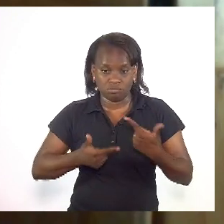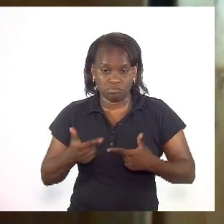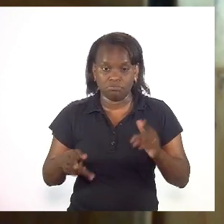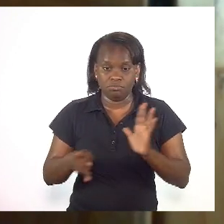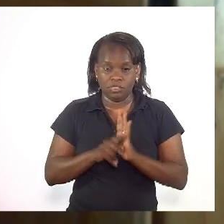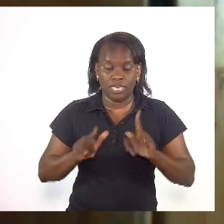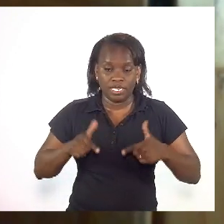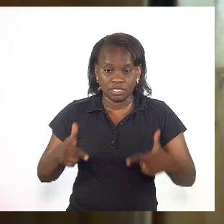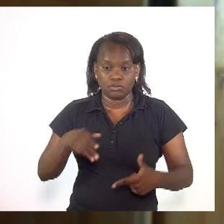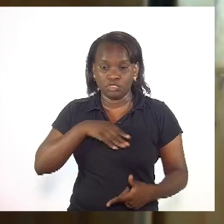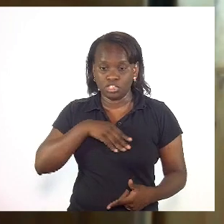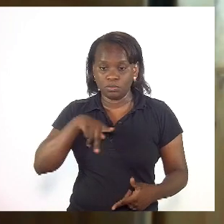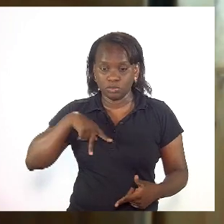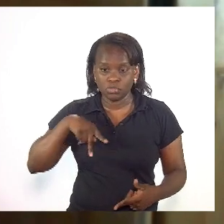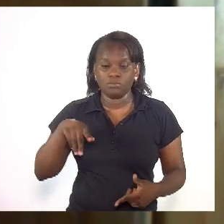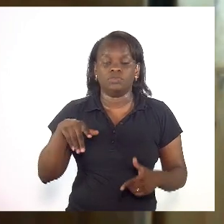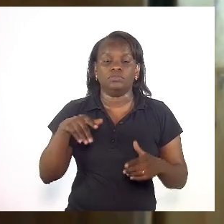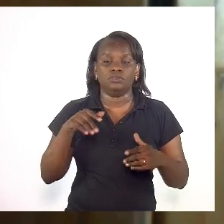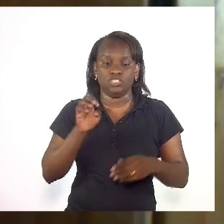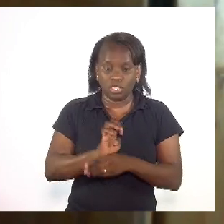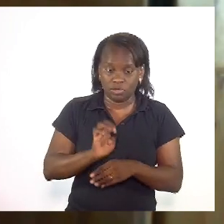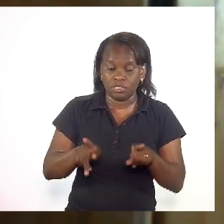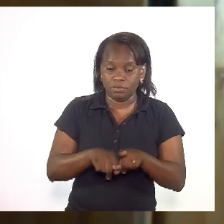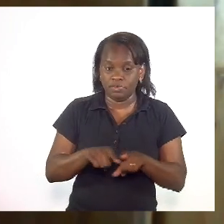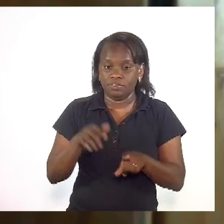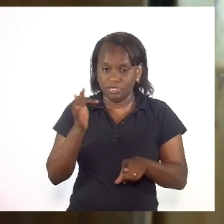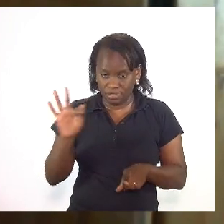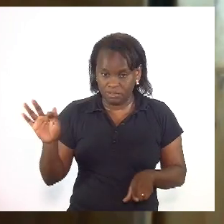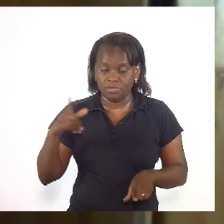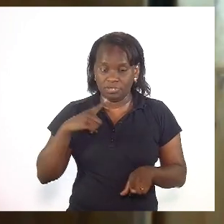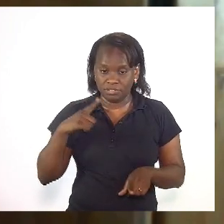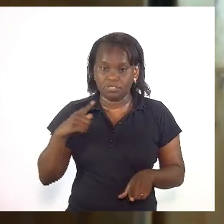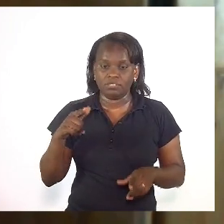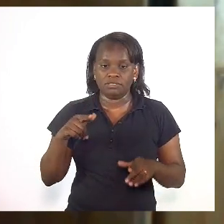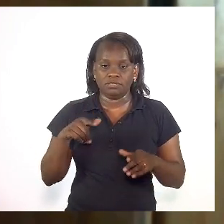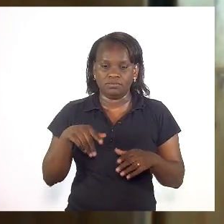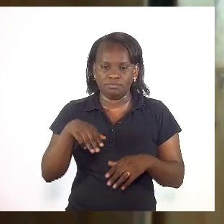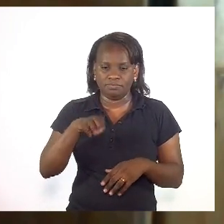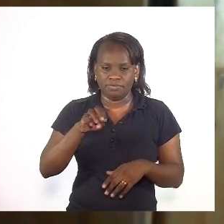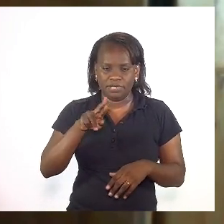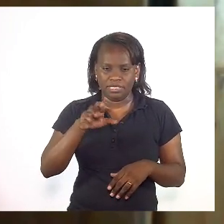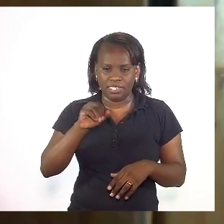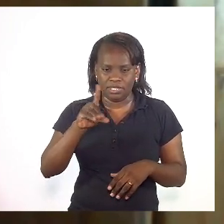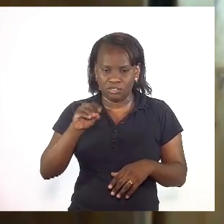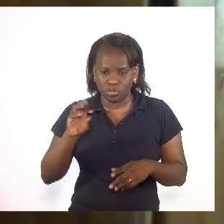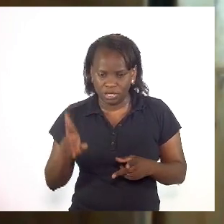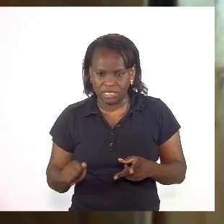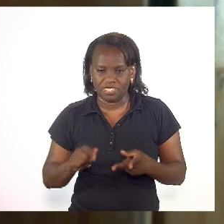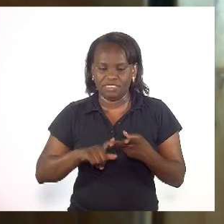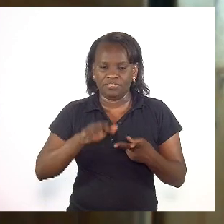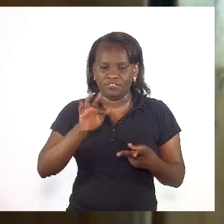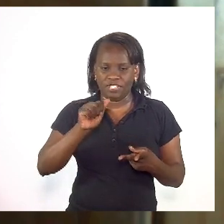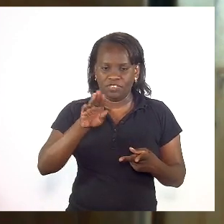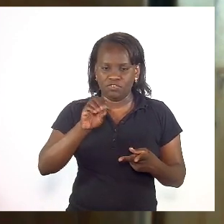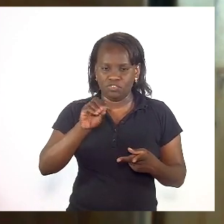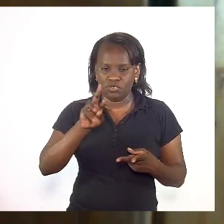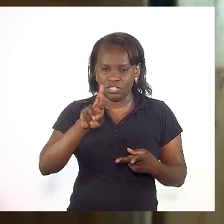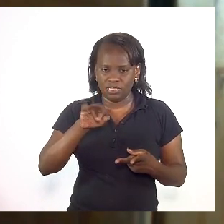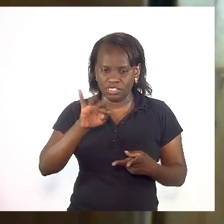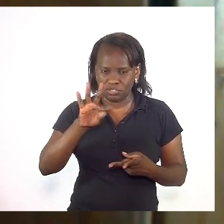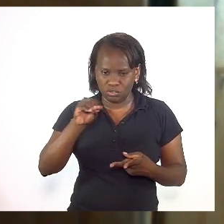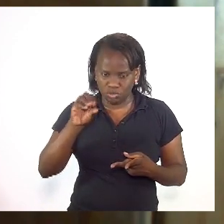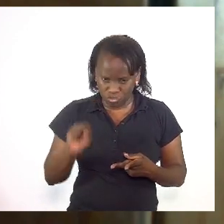ações do Ministério Público Estadual e Federal. A Mercadores dos Caos, a Operação Favorito, a